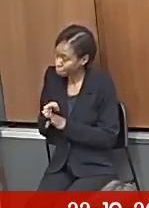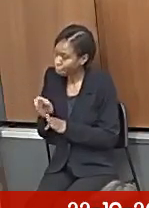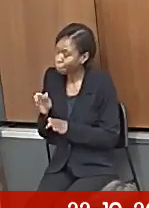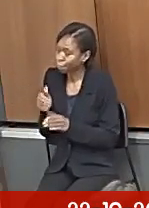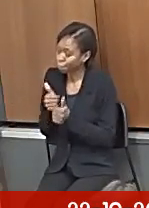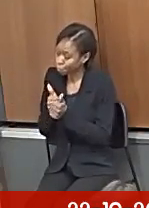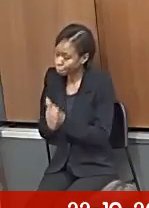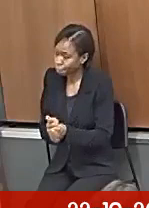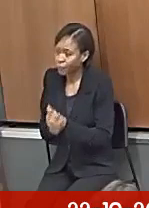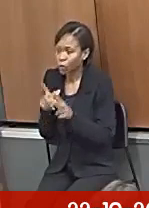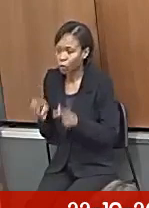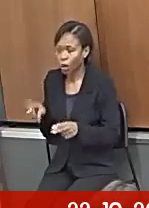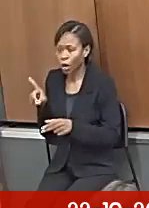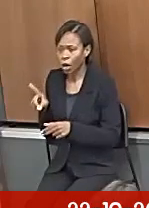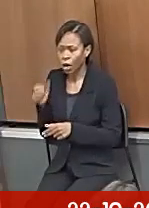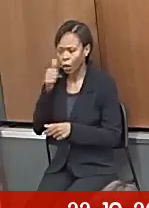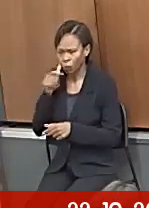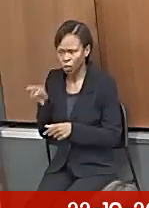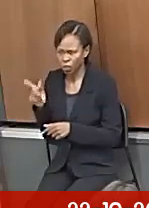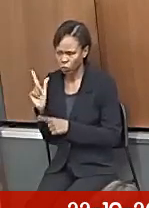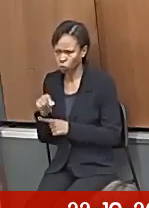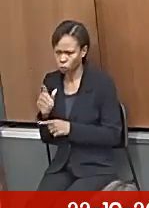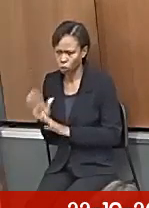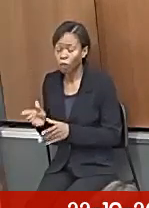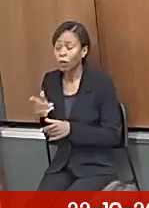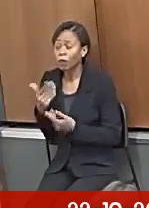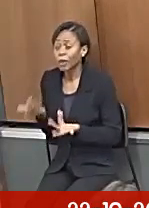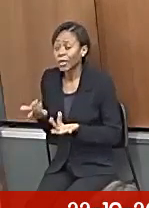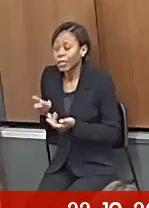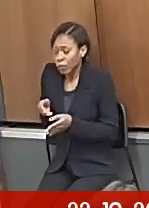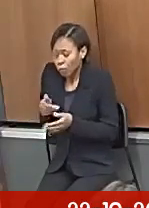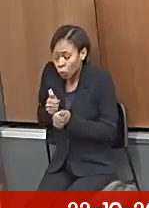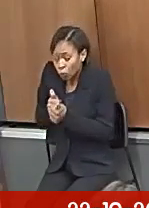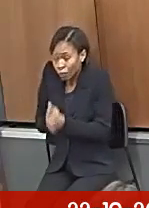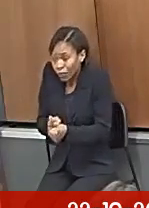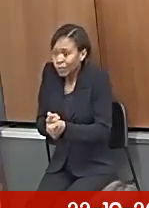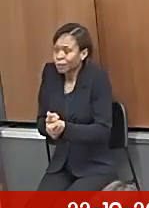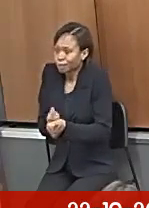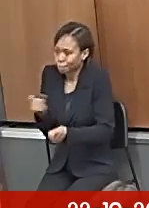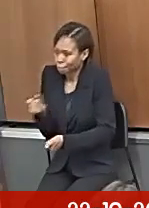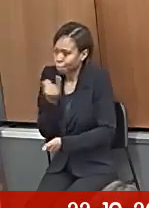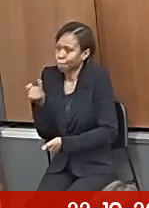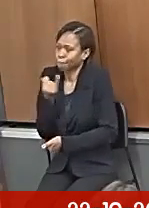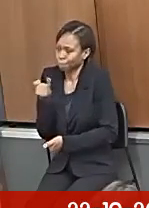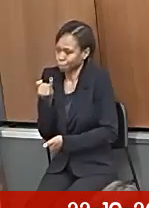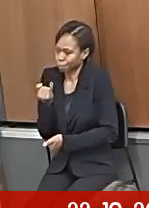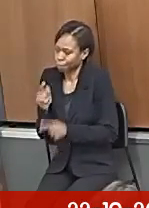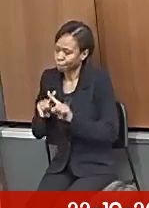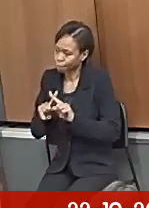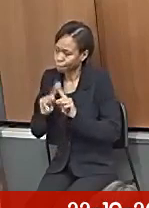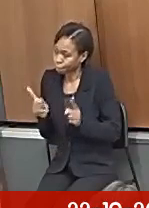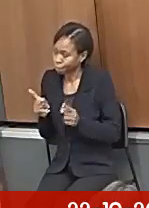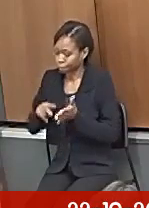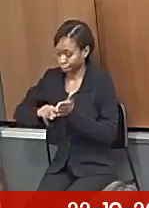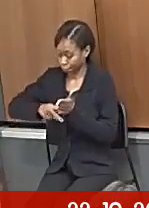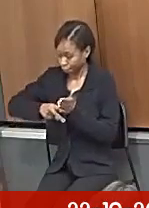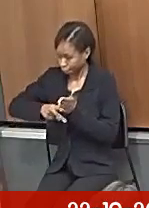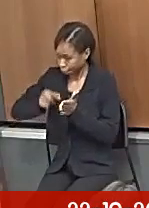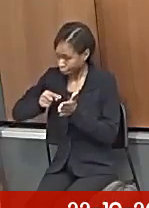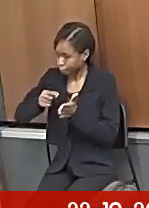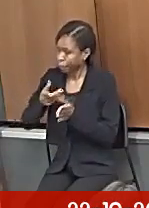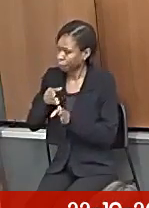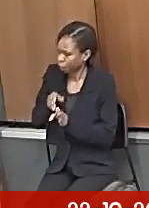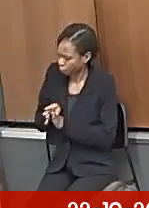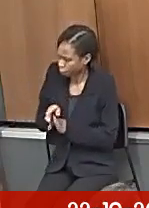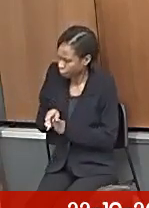como a doutora também foi embora, né? A questão do acompanhamento é imprescindível. É preciso que tenha. Agora, o sindicato orienta,